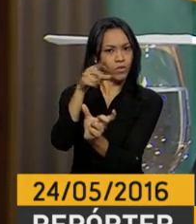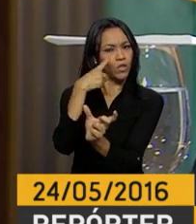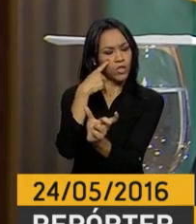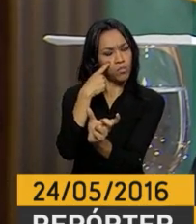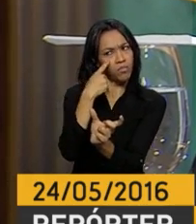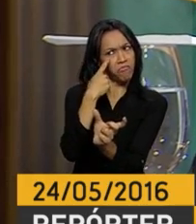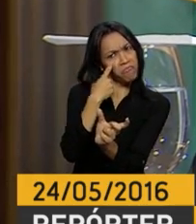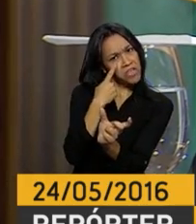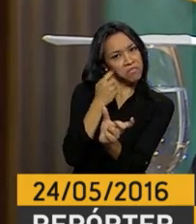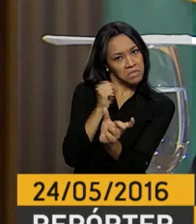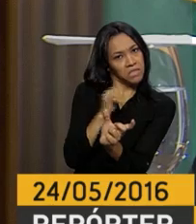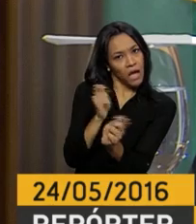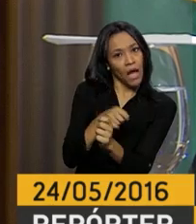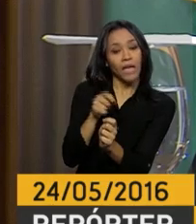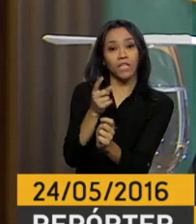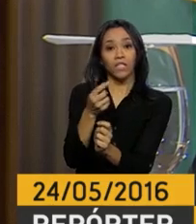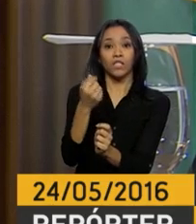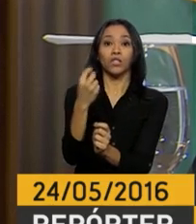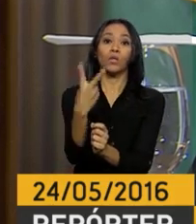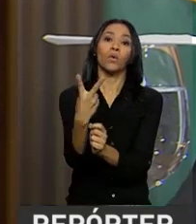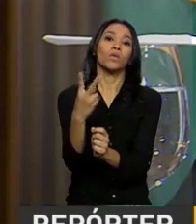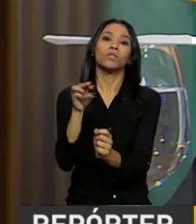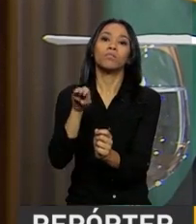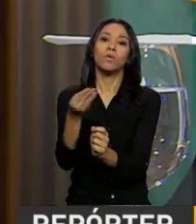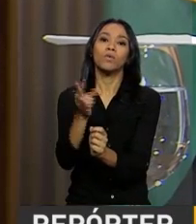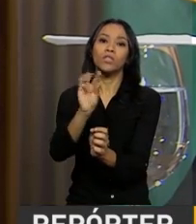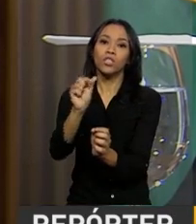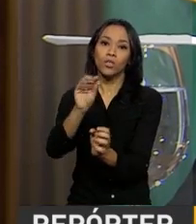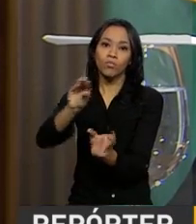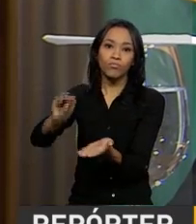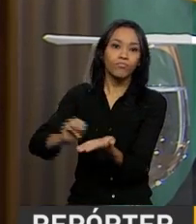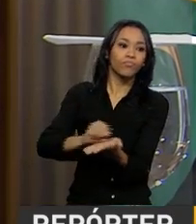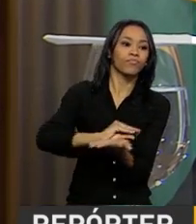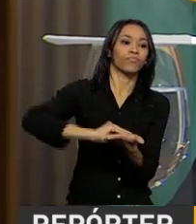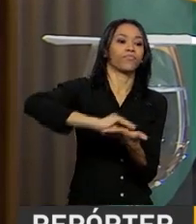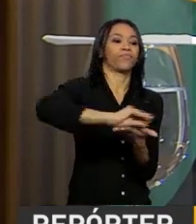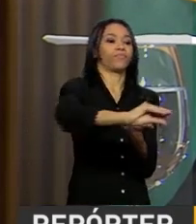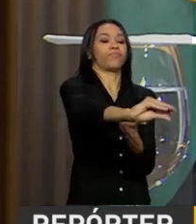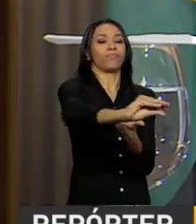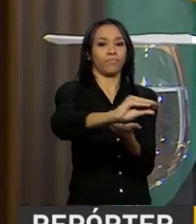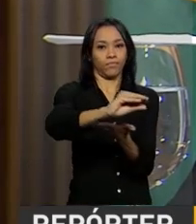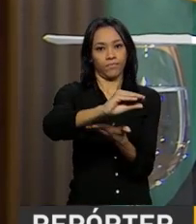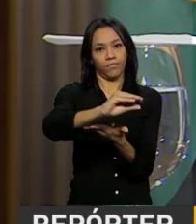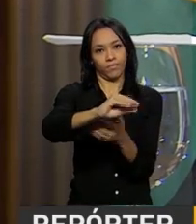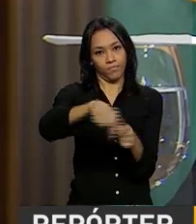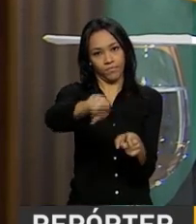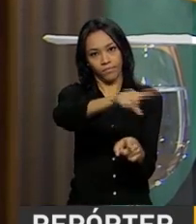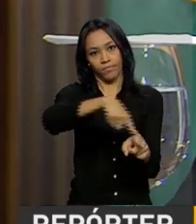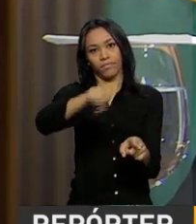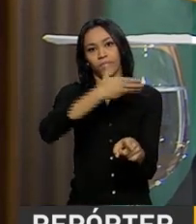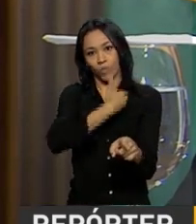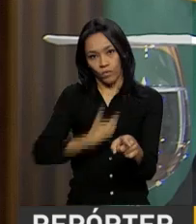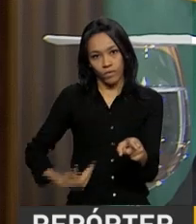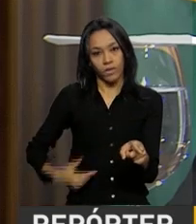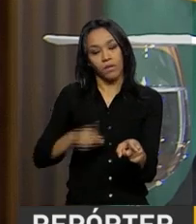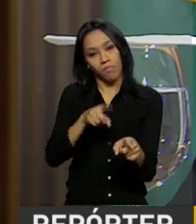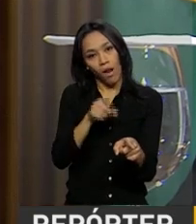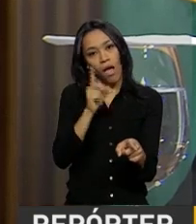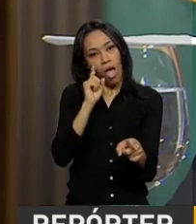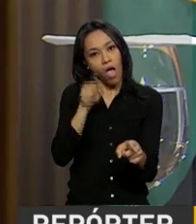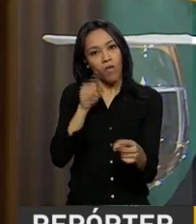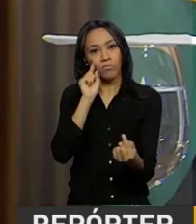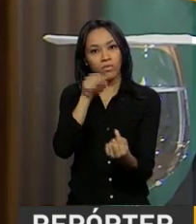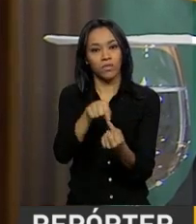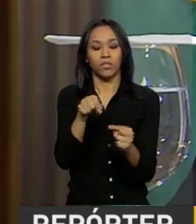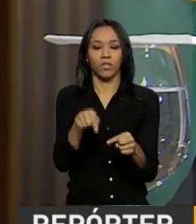examinando, e trazer esses 2 bilhões também para cobrir o endividamento público. É esta a intenção, e devo